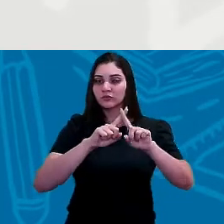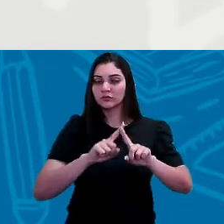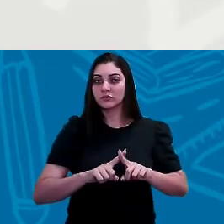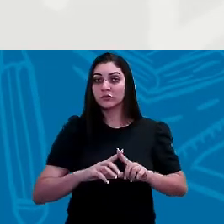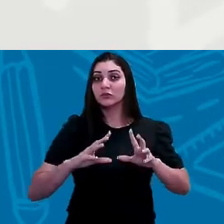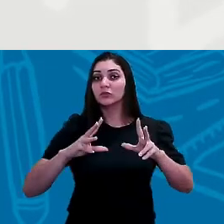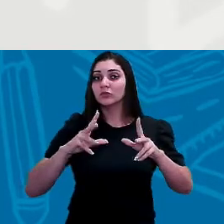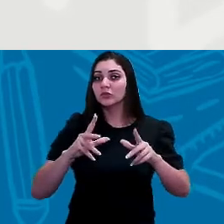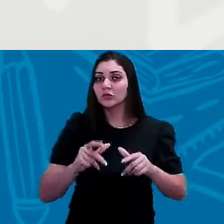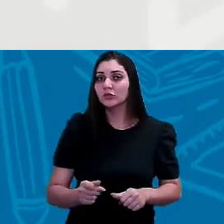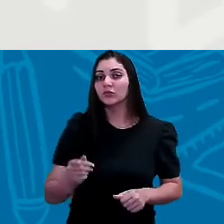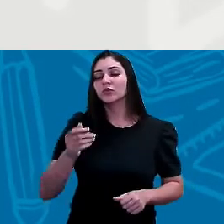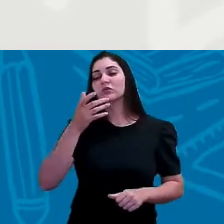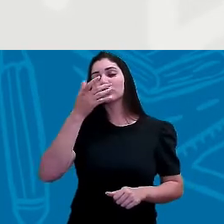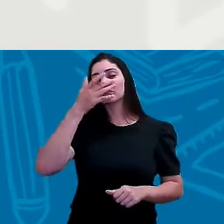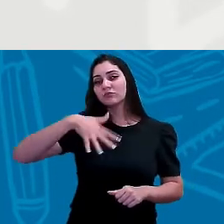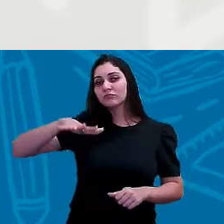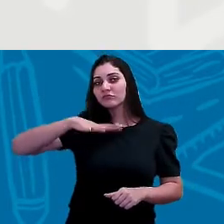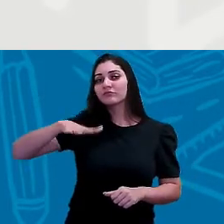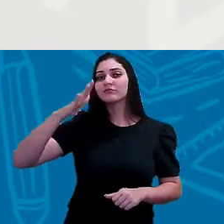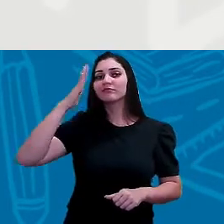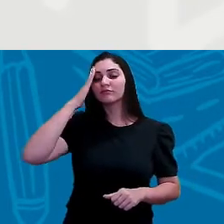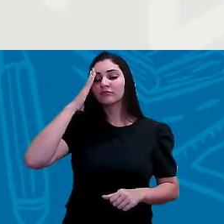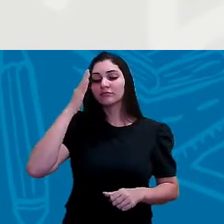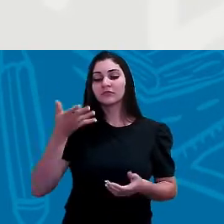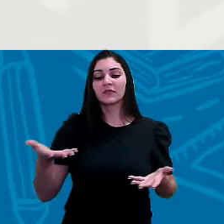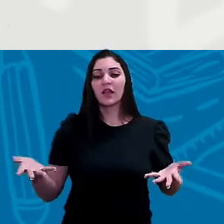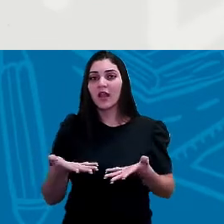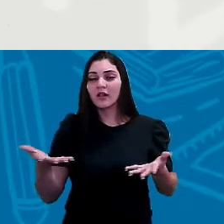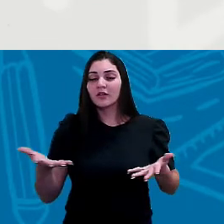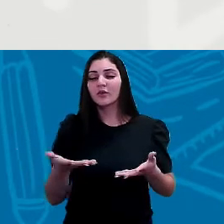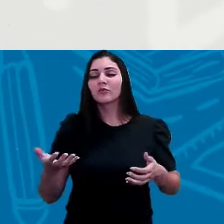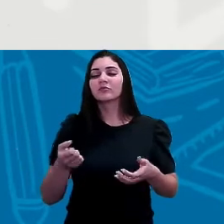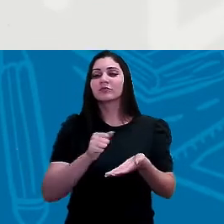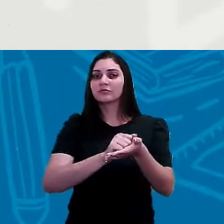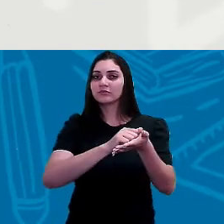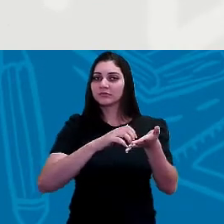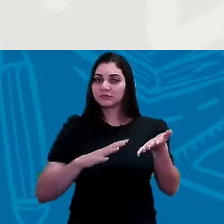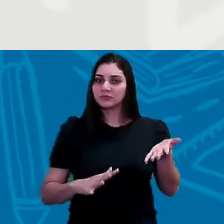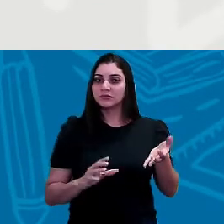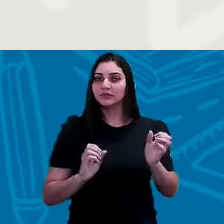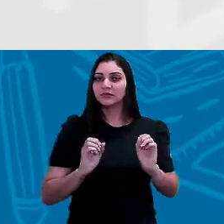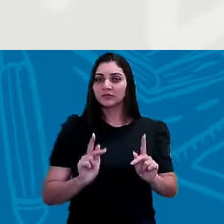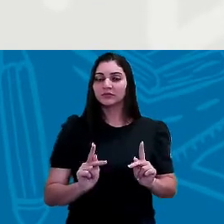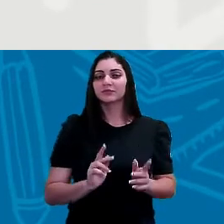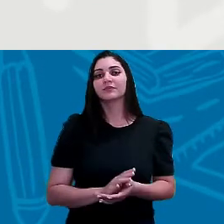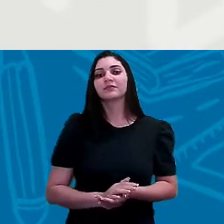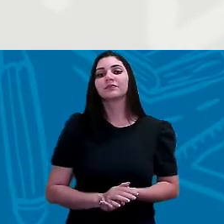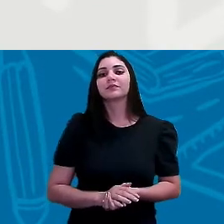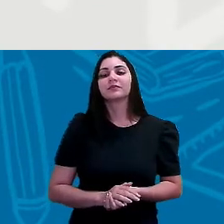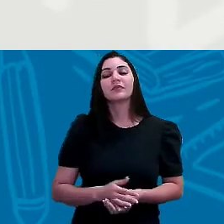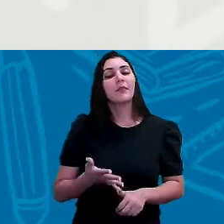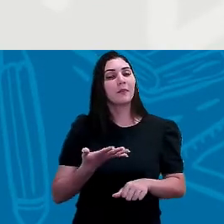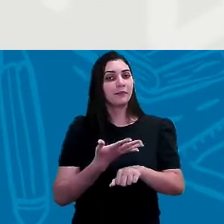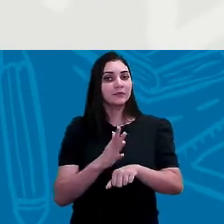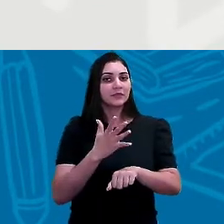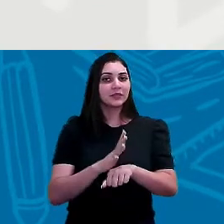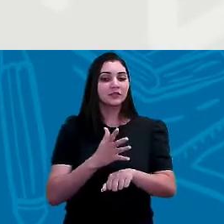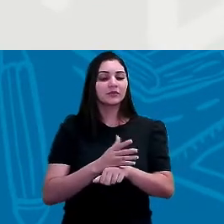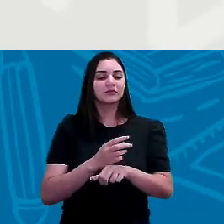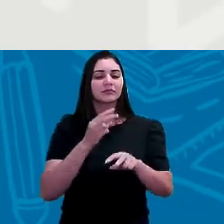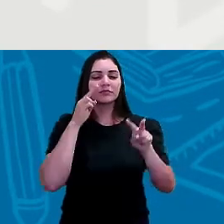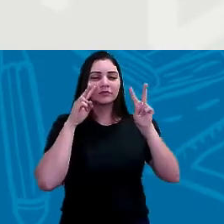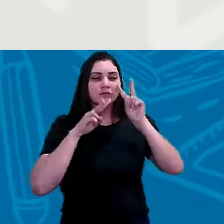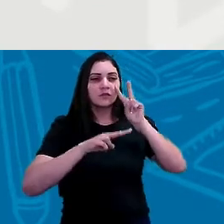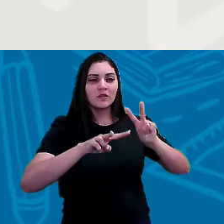entendeu, né? Agora, a gente vai para a parte dos exercícios, tá bom? Então, vamos praticar. Observe